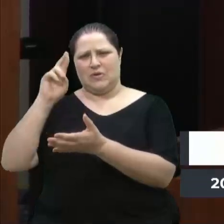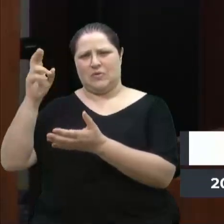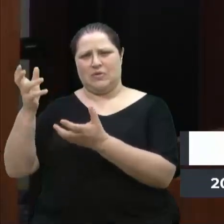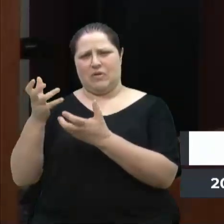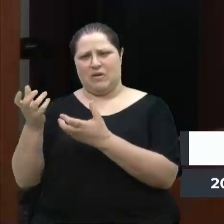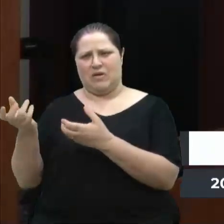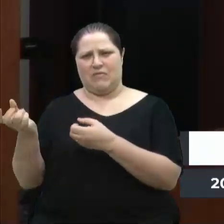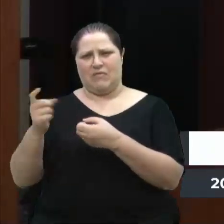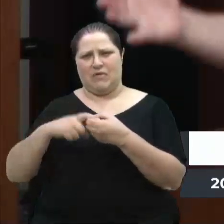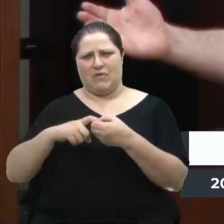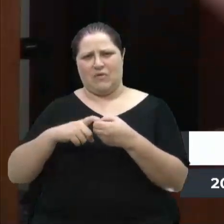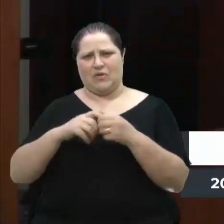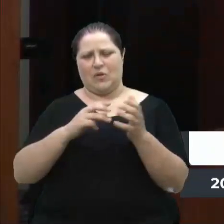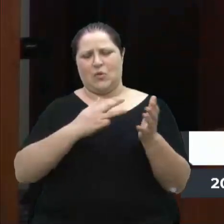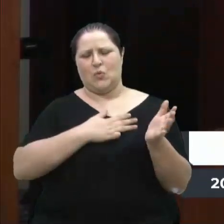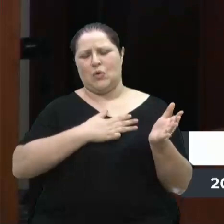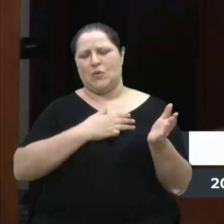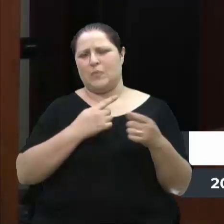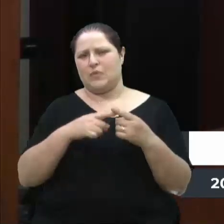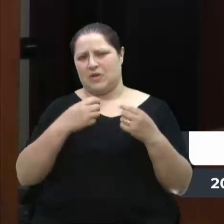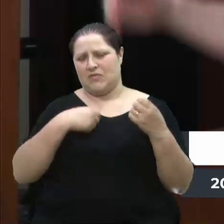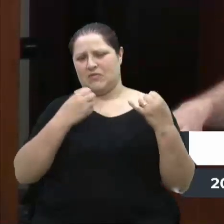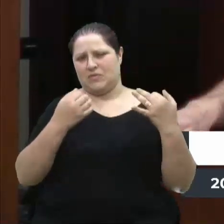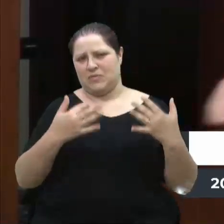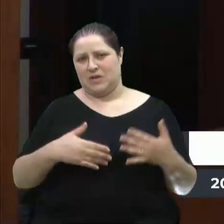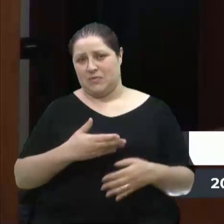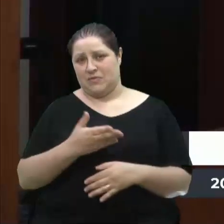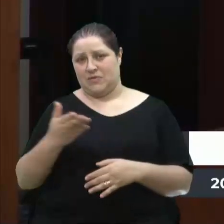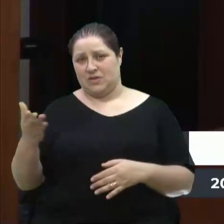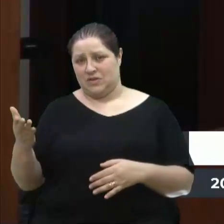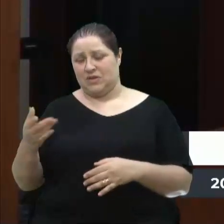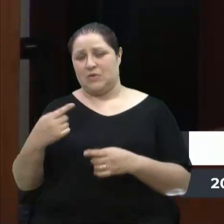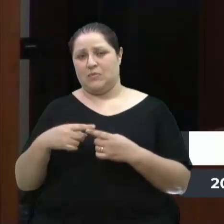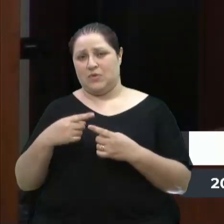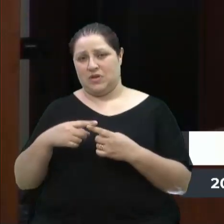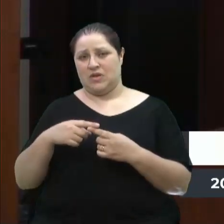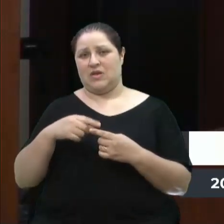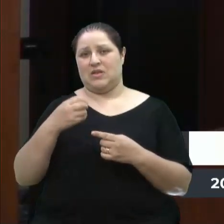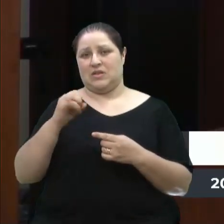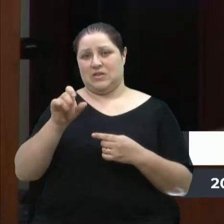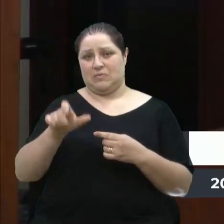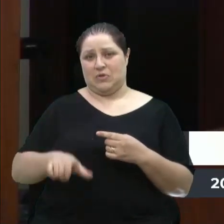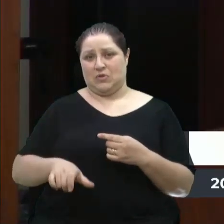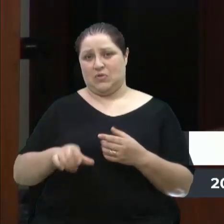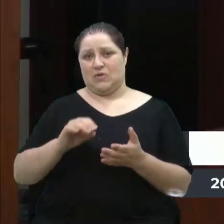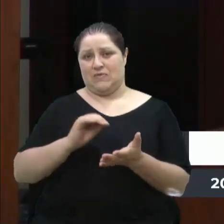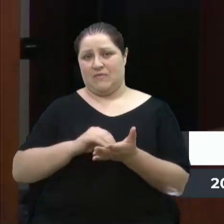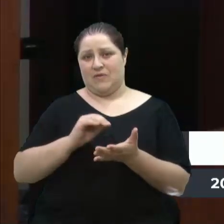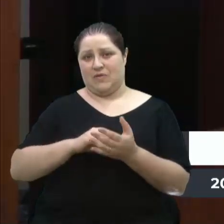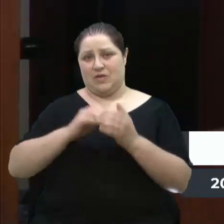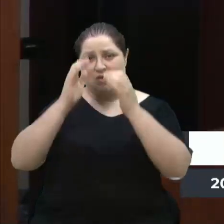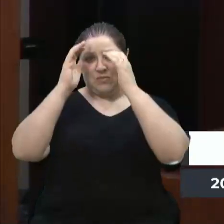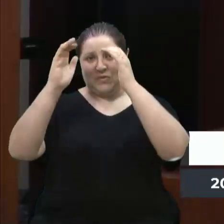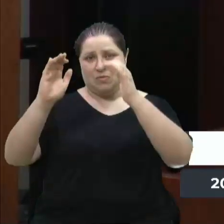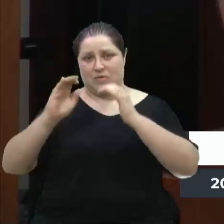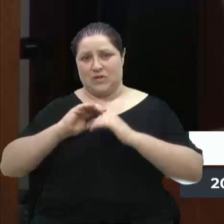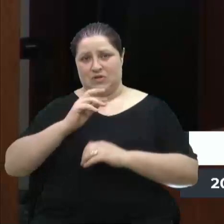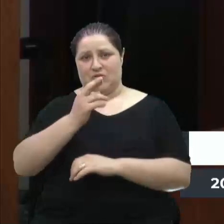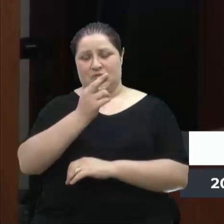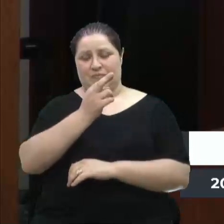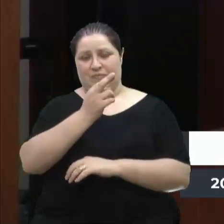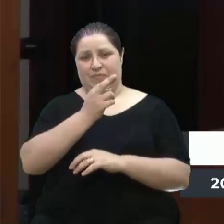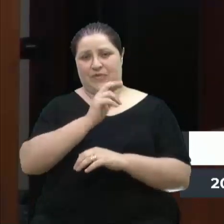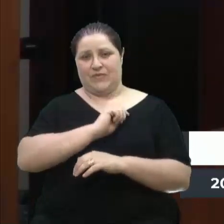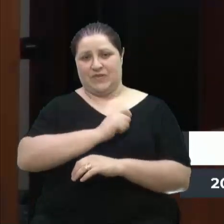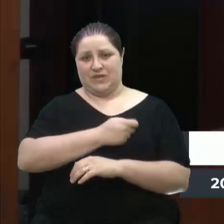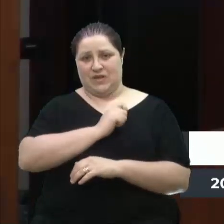banqueiros querem que Lula volte? Eu vou explicar para vocês. Porque com a irresponsabilidade fiscal, o Estado, ou seja, o país,